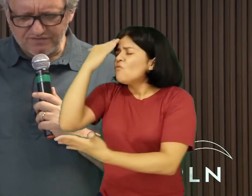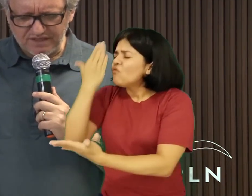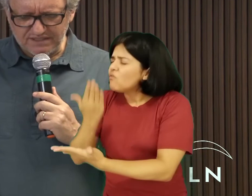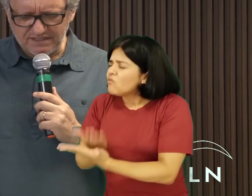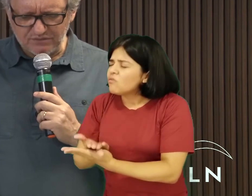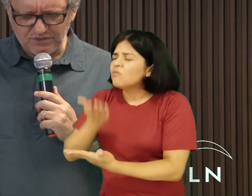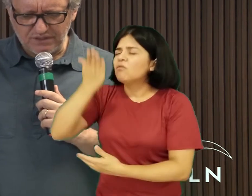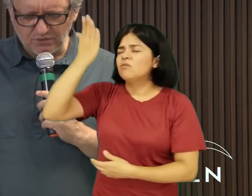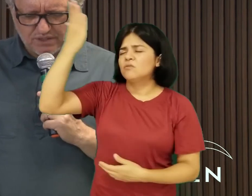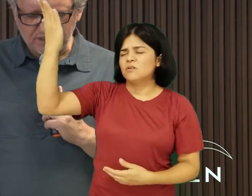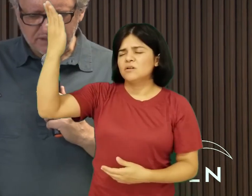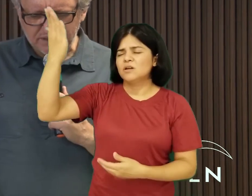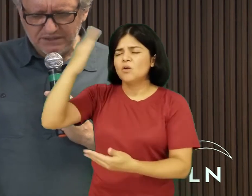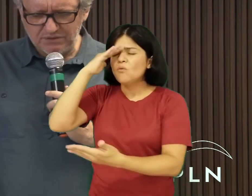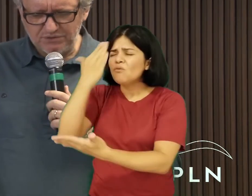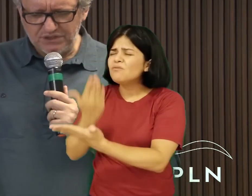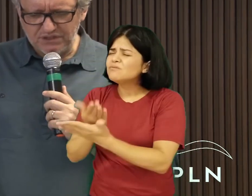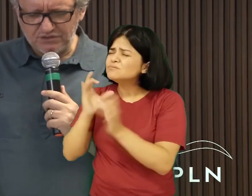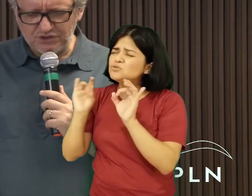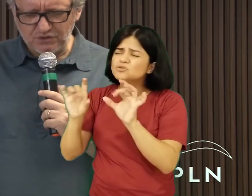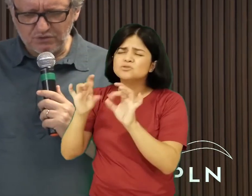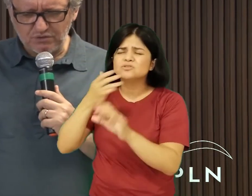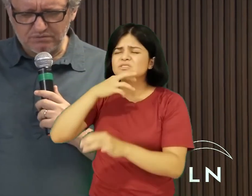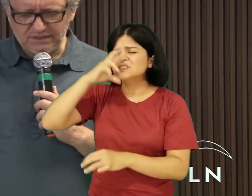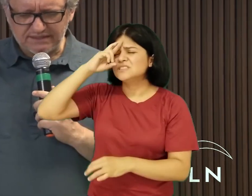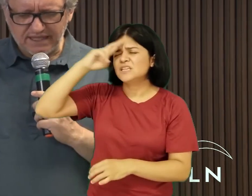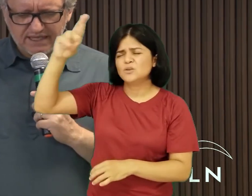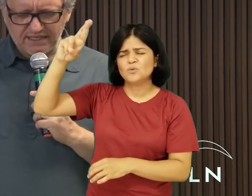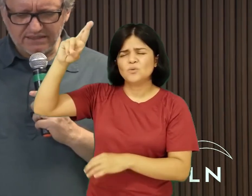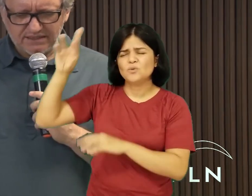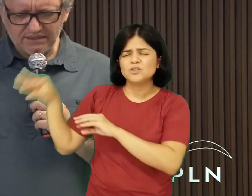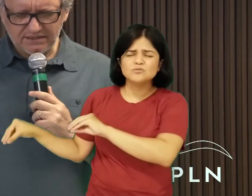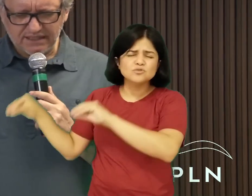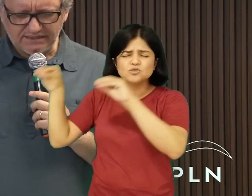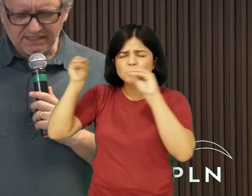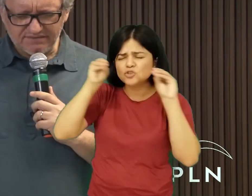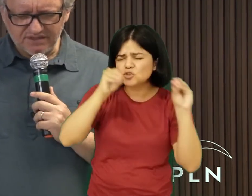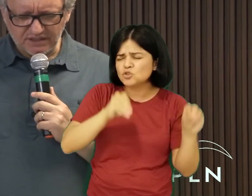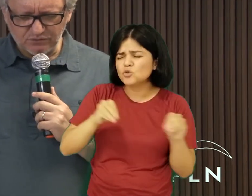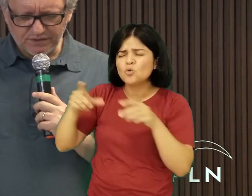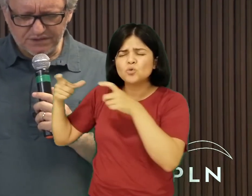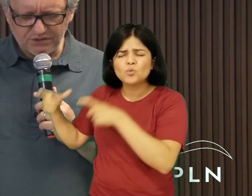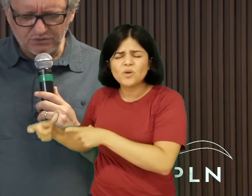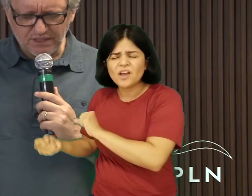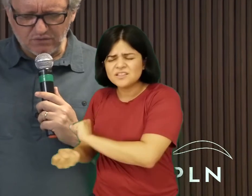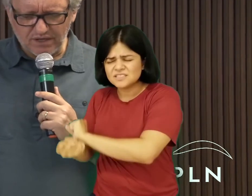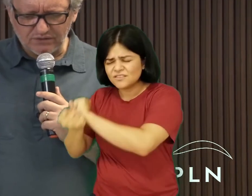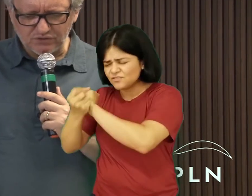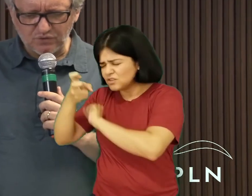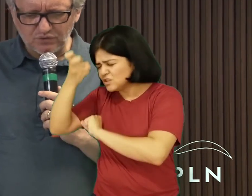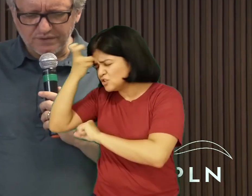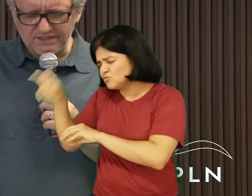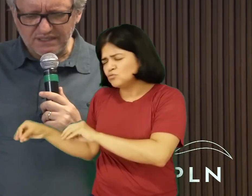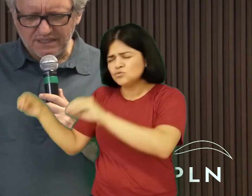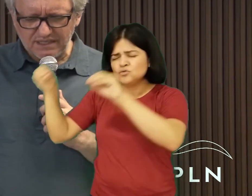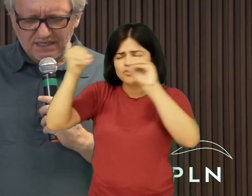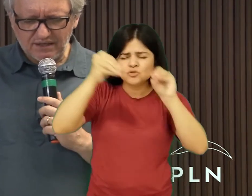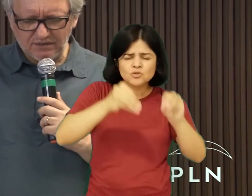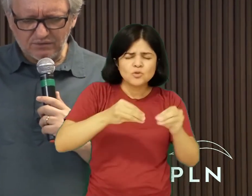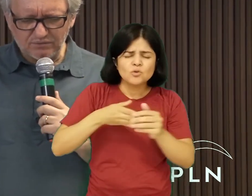nossa confiança no Senhor, que um dia nos tirou da terra da escravidão do Egito e agora nos